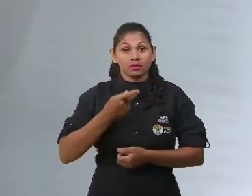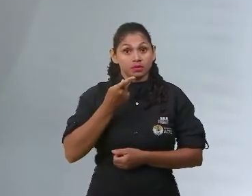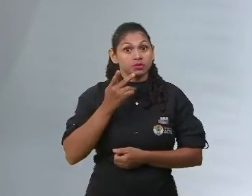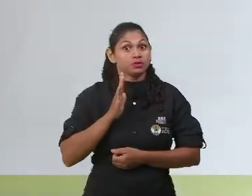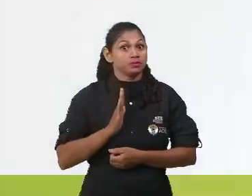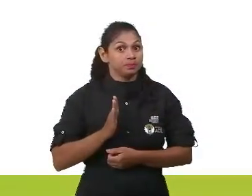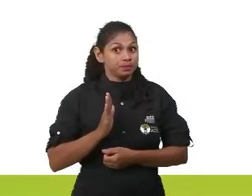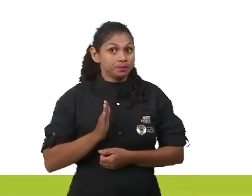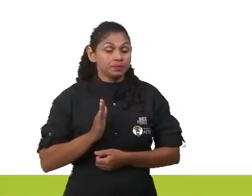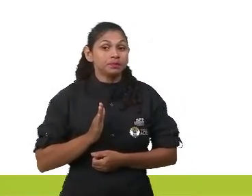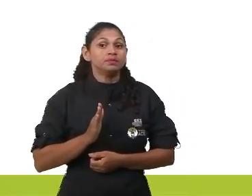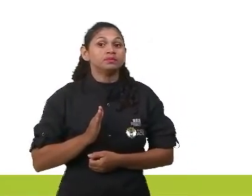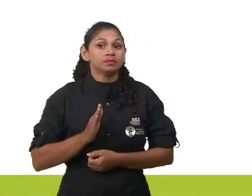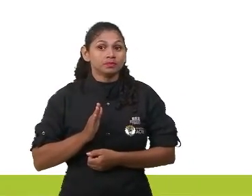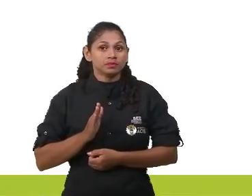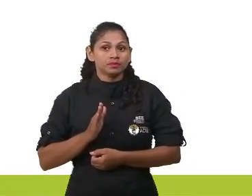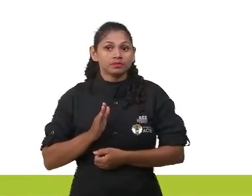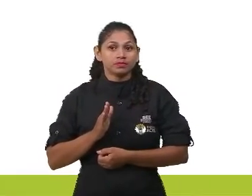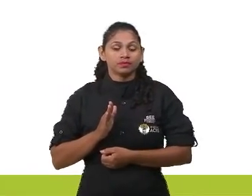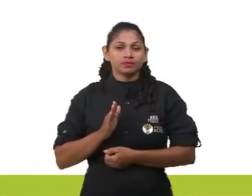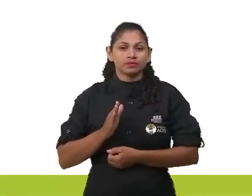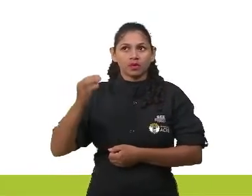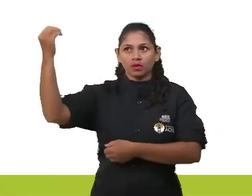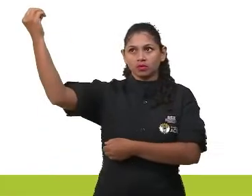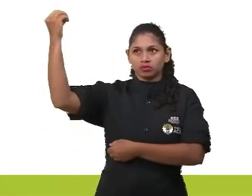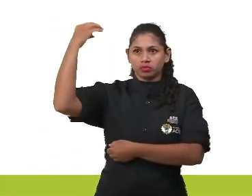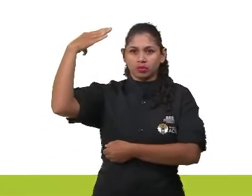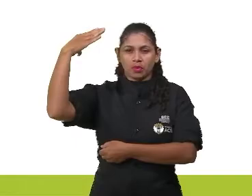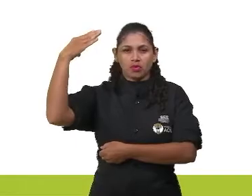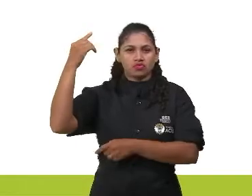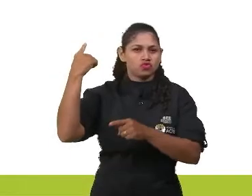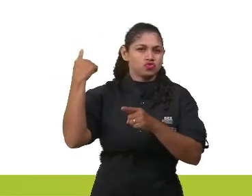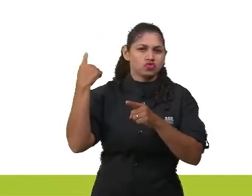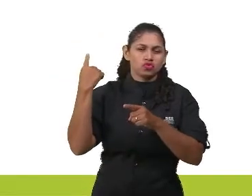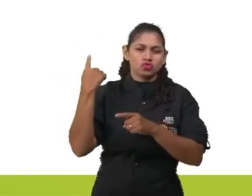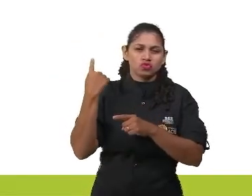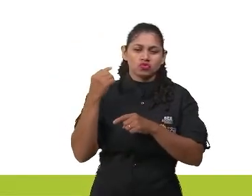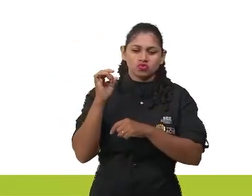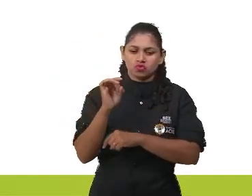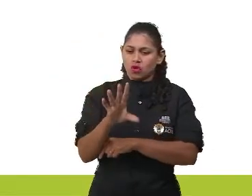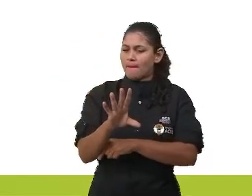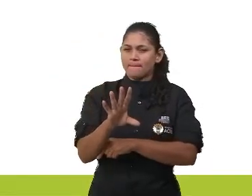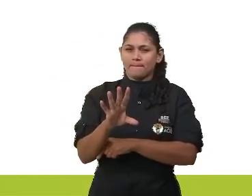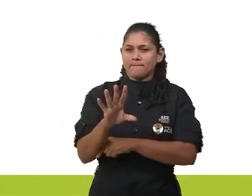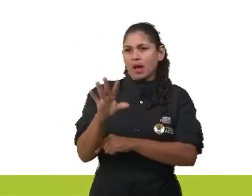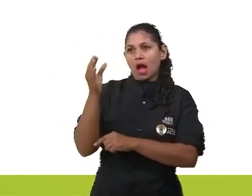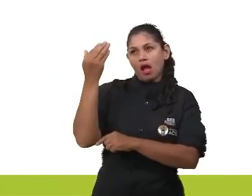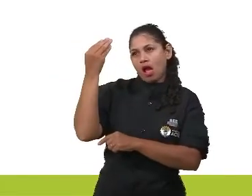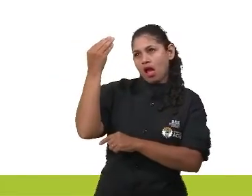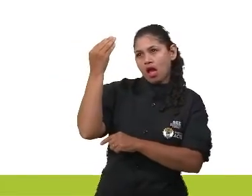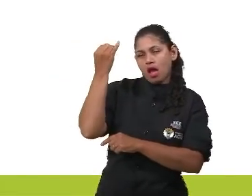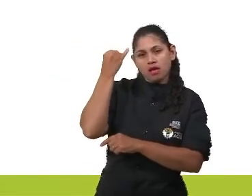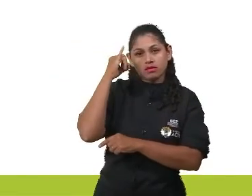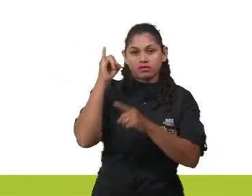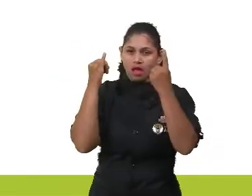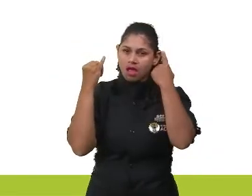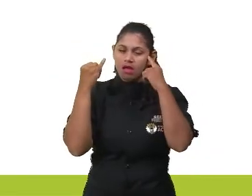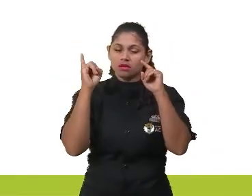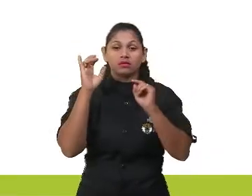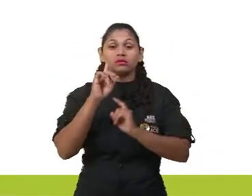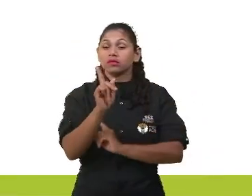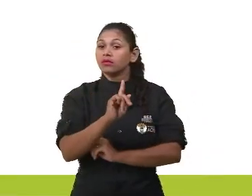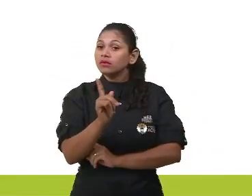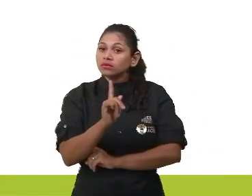vocês, o iluminismo ele não ficou somente no campo das ideias. O iluminismo ele passou a ser utilizado na prática. Então, você